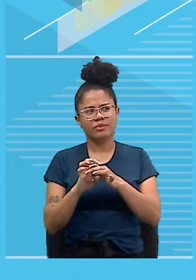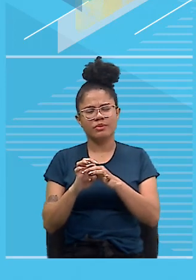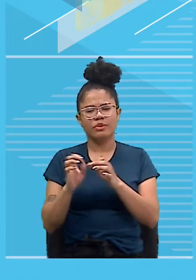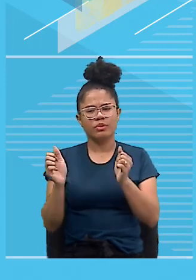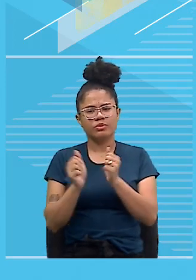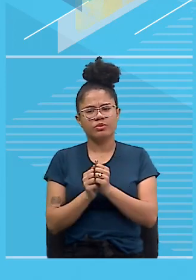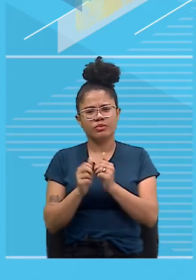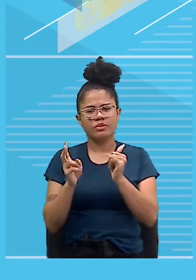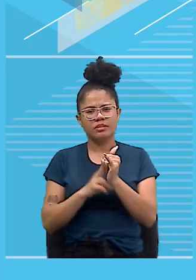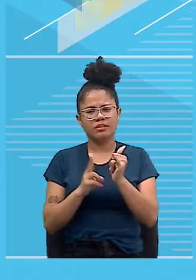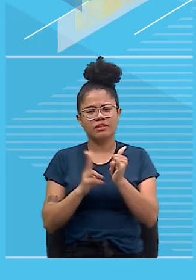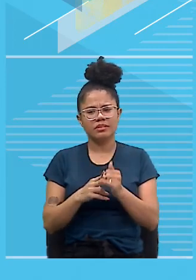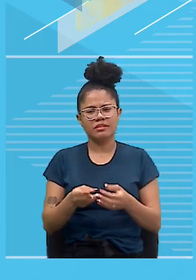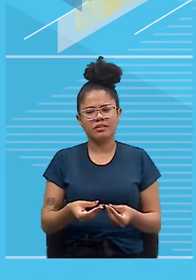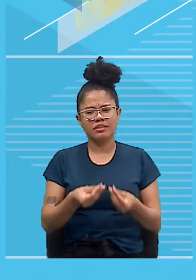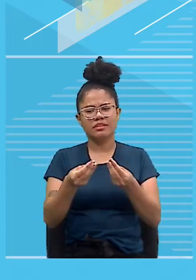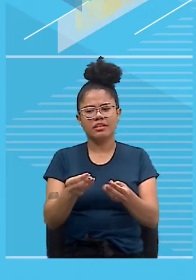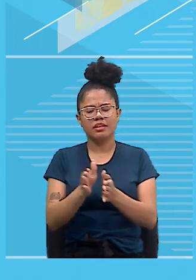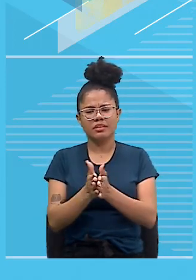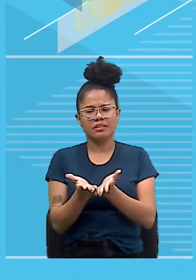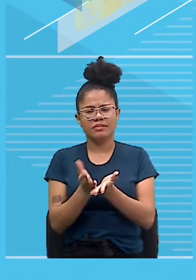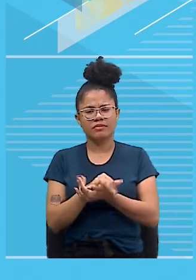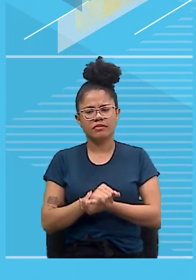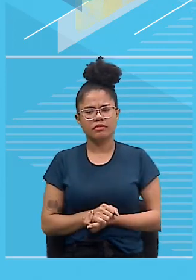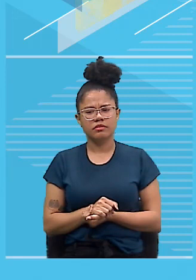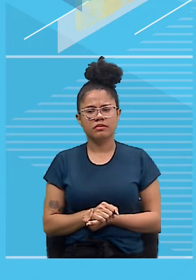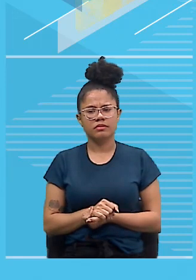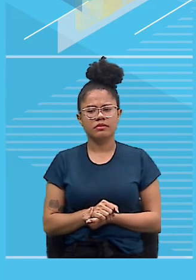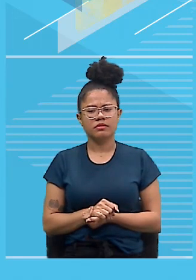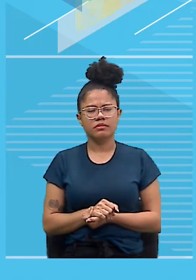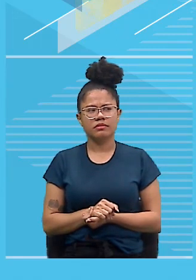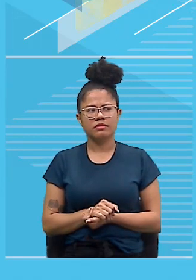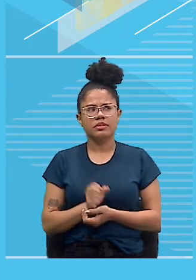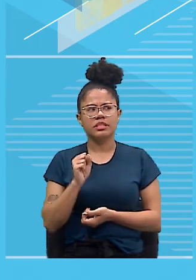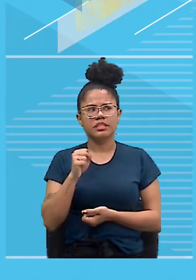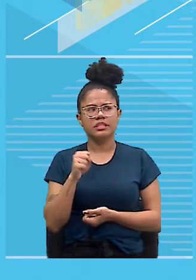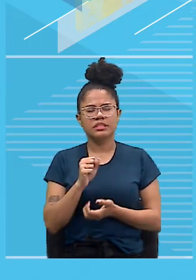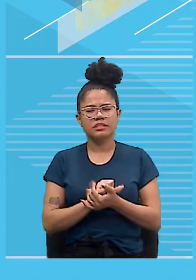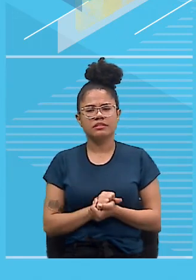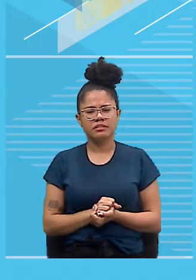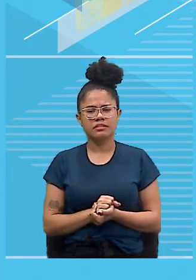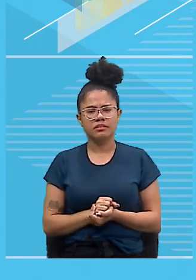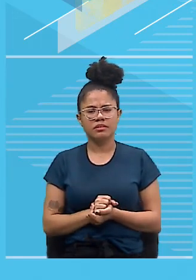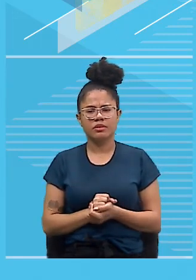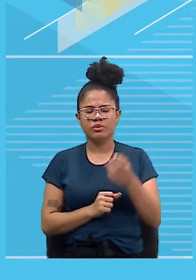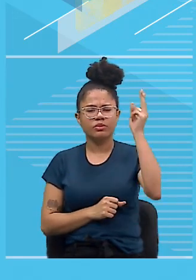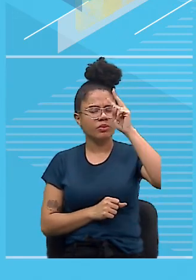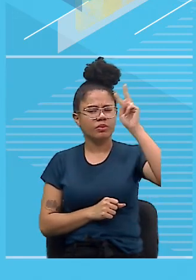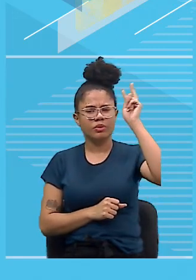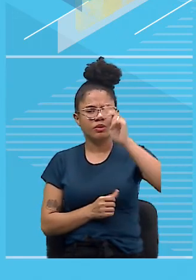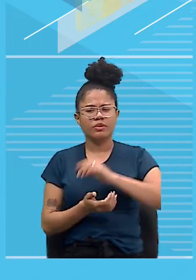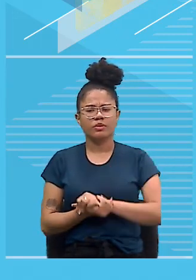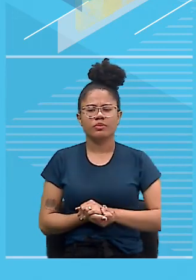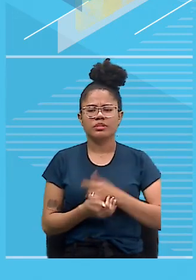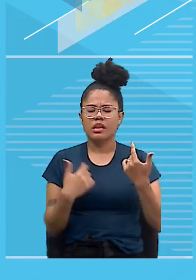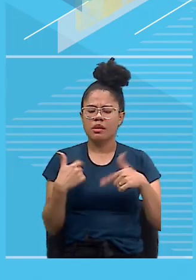entregar livros Eu acho que eu já fui Pois é também Miguel Leão não lembro eu tenho 10 anos que eu estou